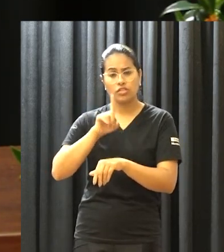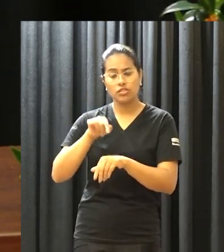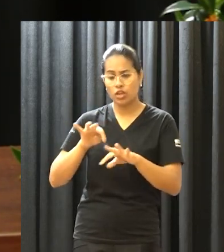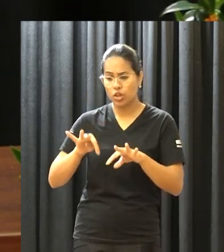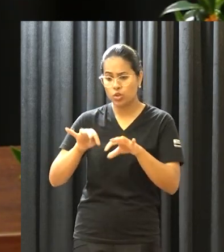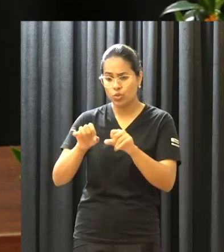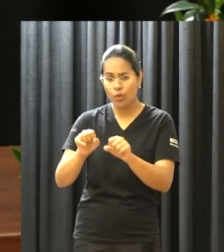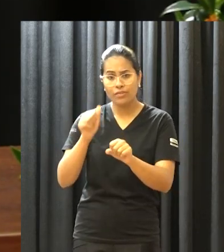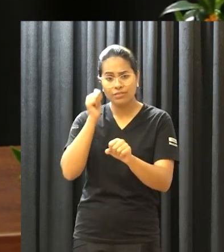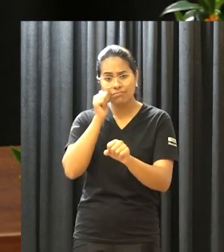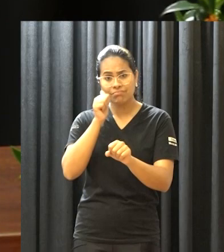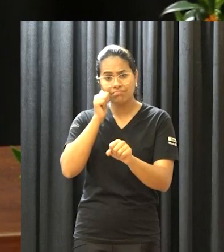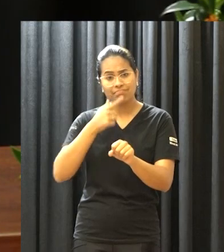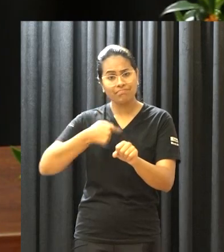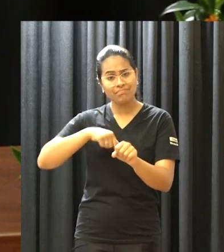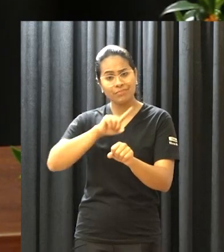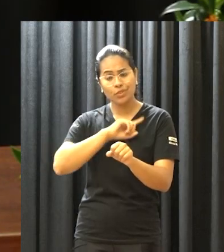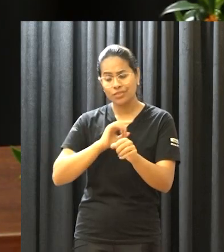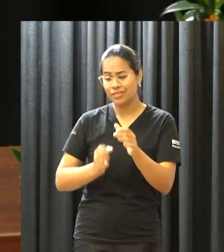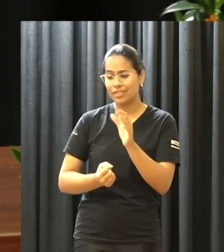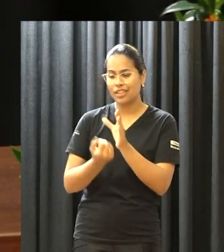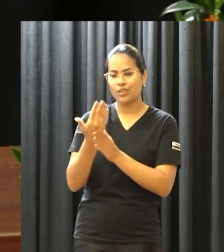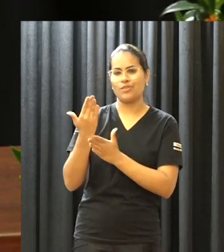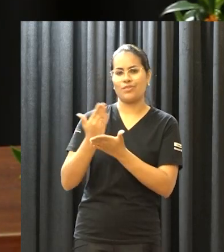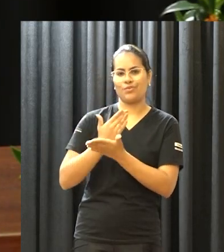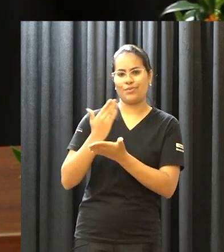todas nós, coautoras do e-book.